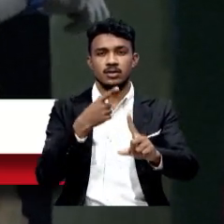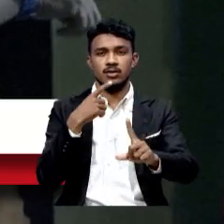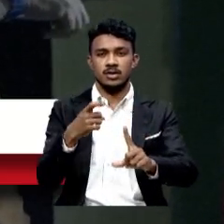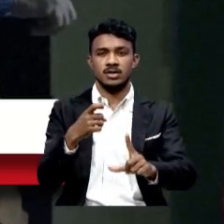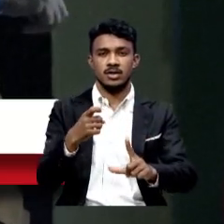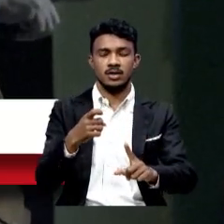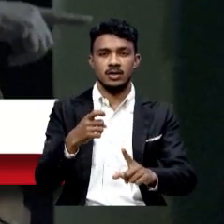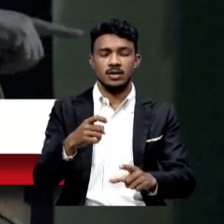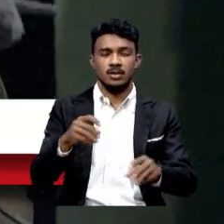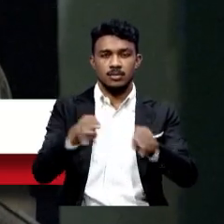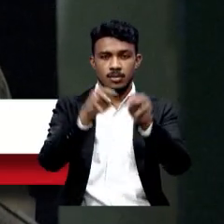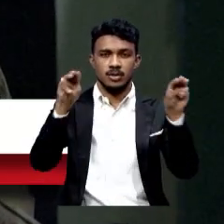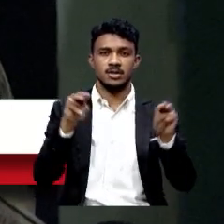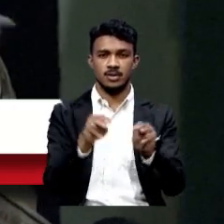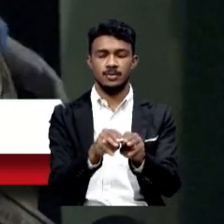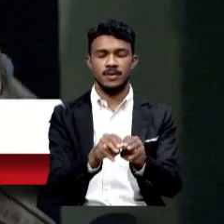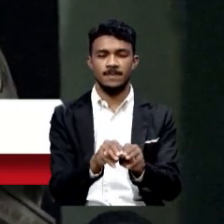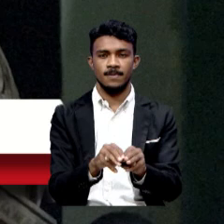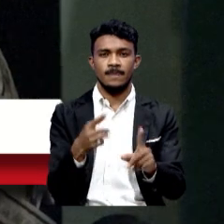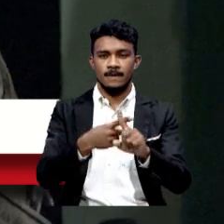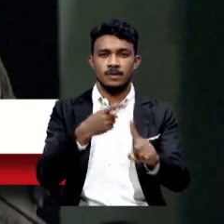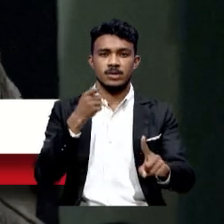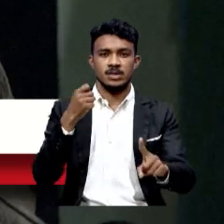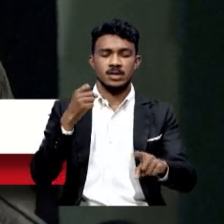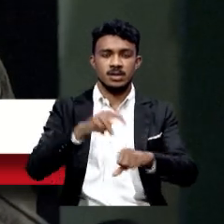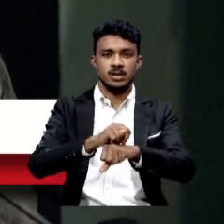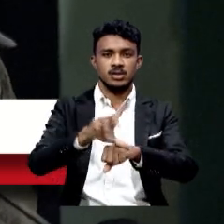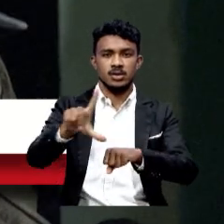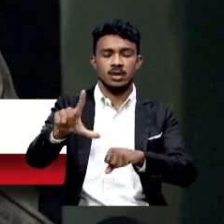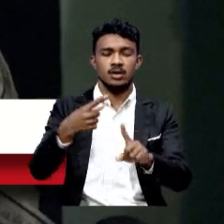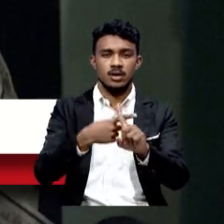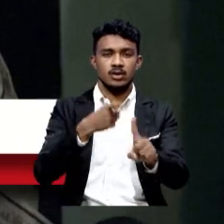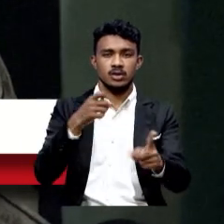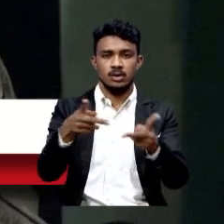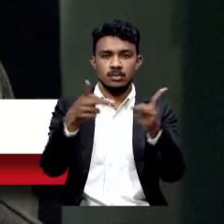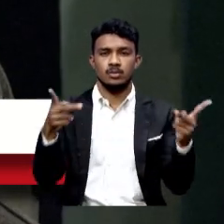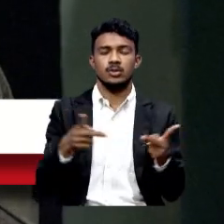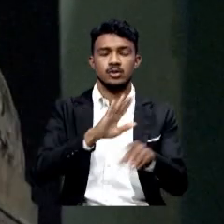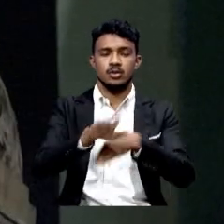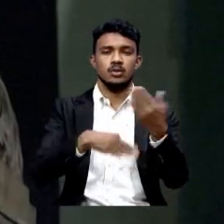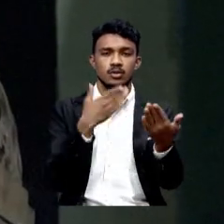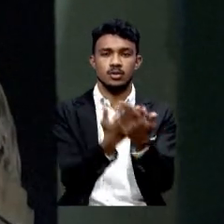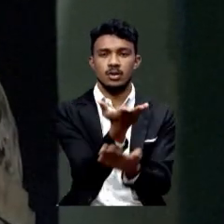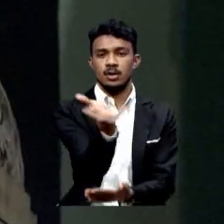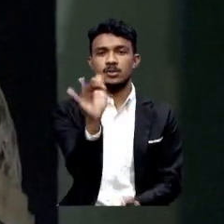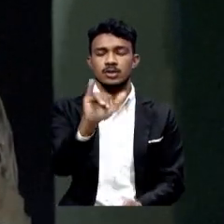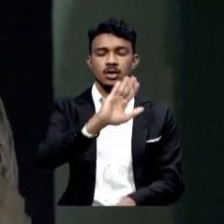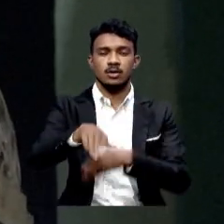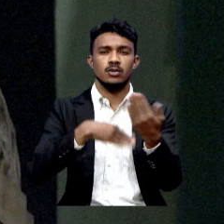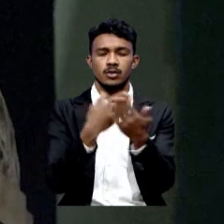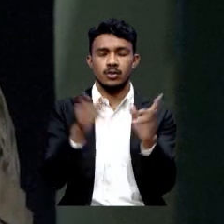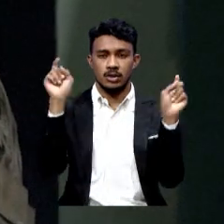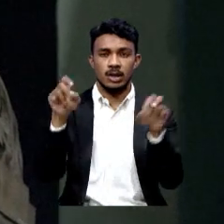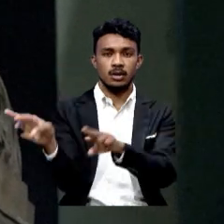Corredor Município. Husi Nacional. Husi Posto Rototo. Vai te botar ser roto. Tem que pronto.